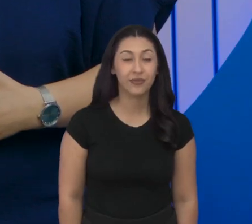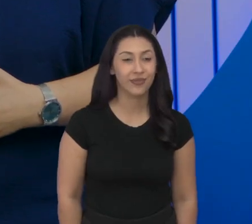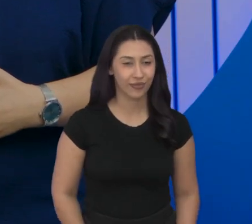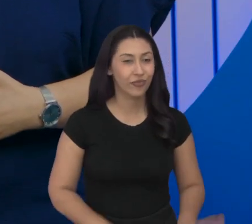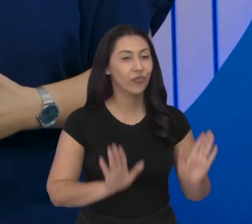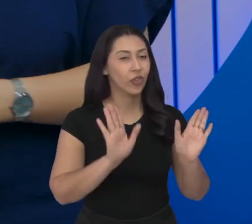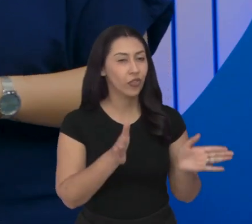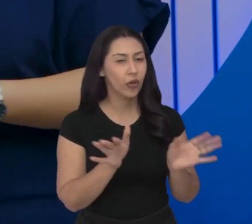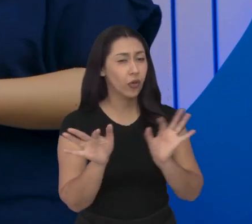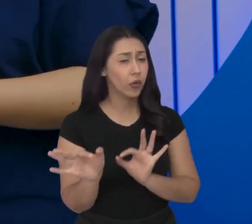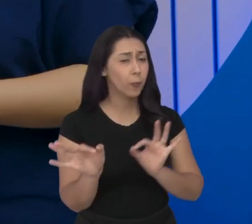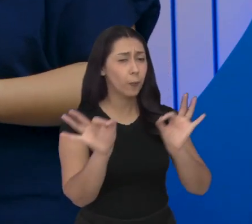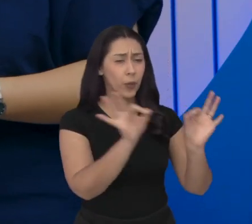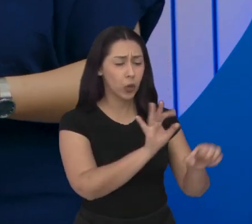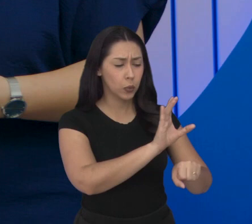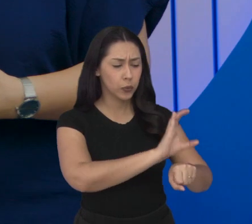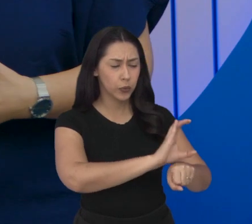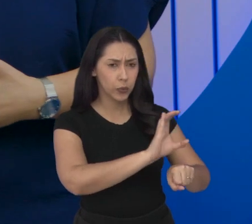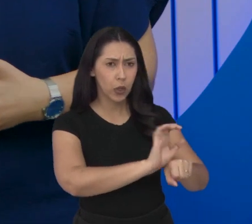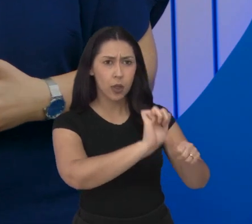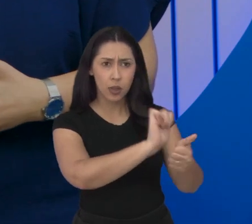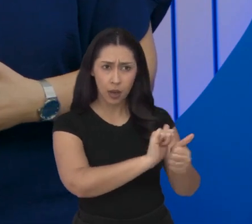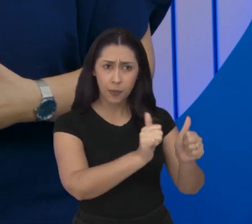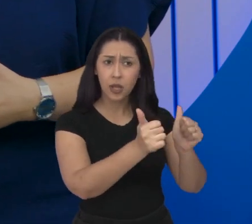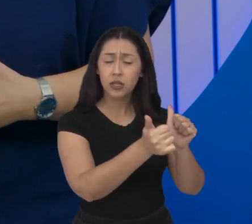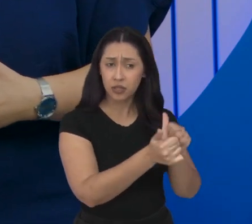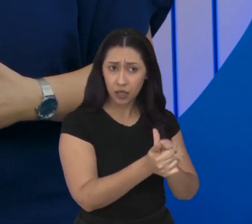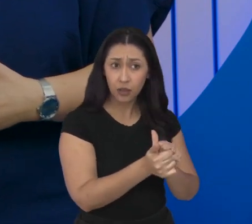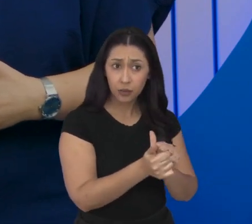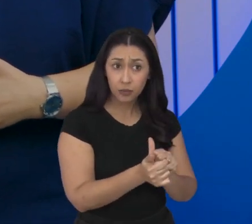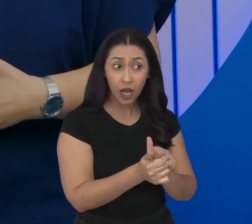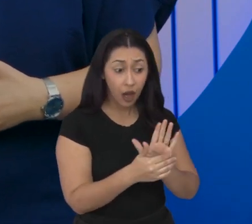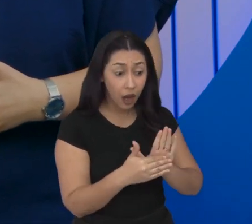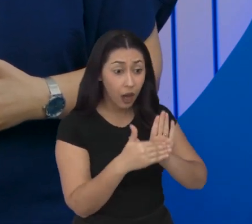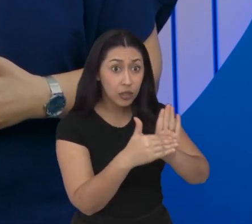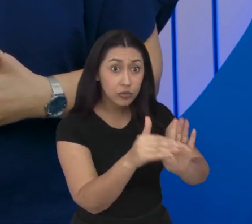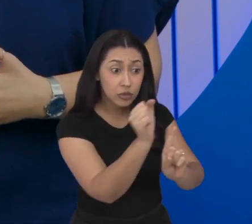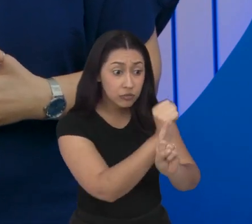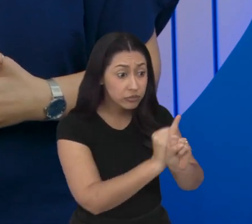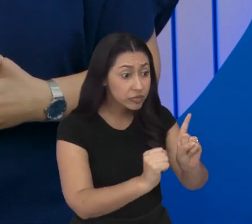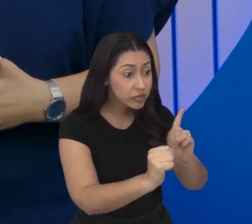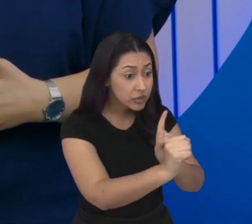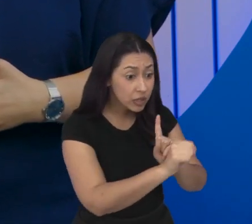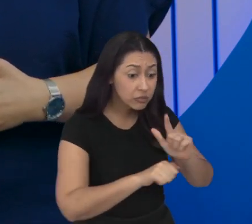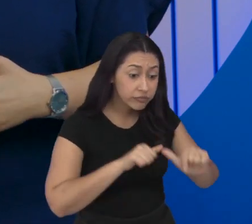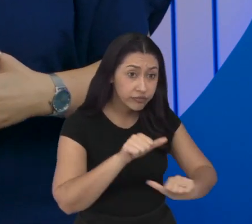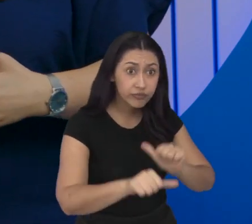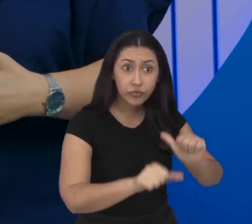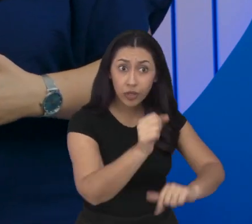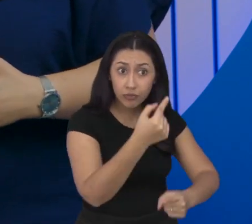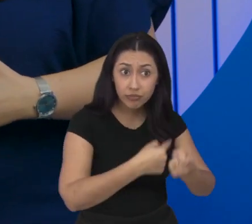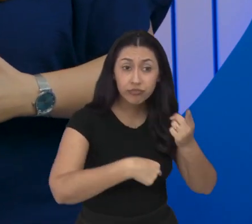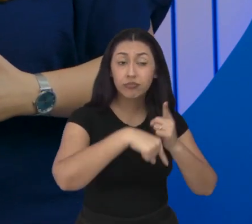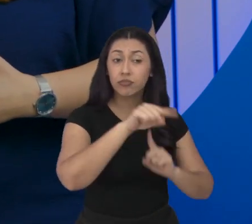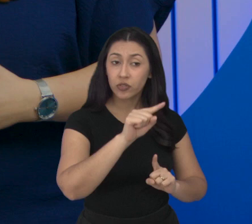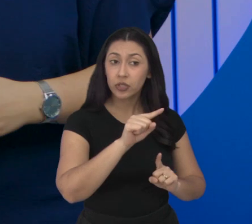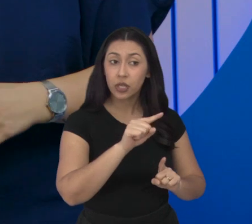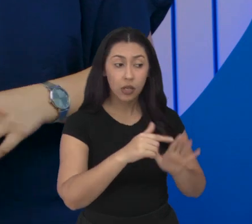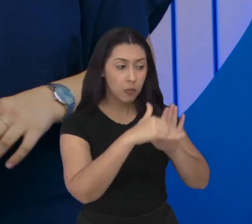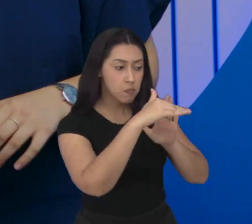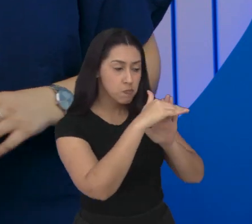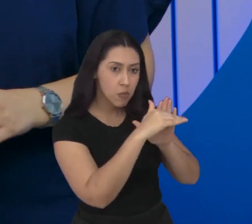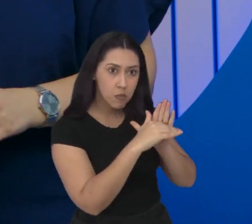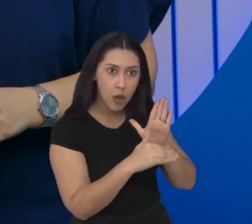Como a gente já viu, a atualização do Código Civil faz parte de uma sociedade que está mudando e evoluindo. Uma das